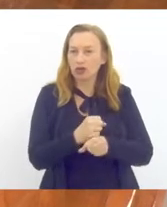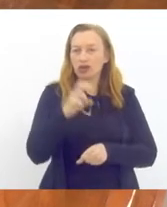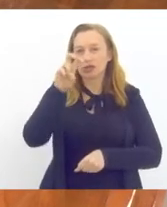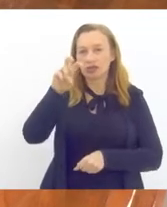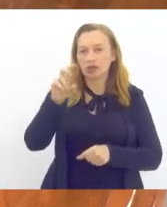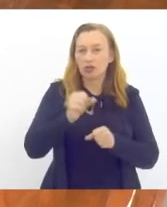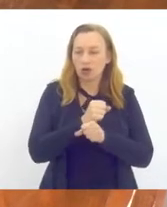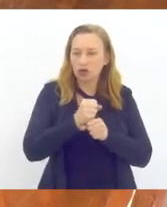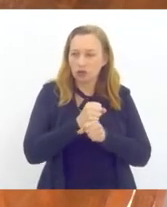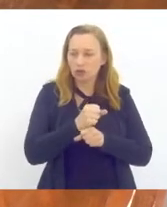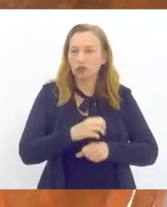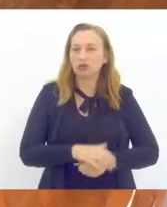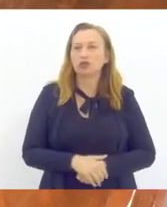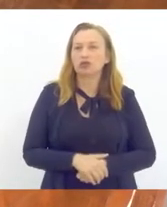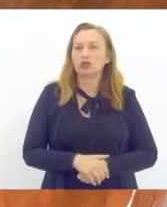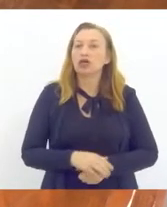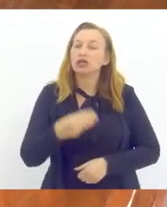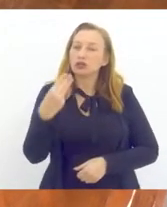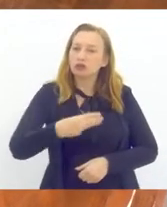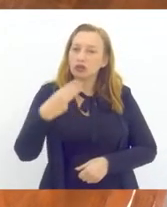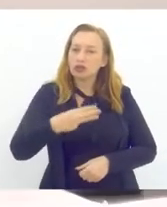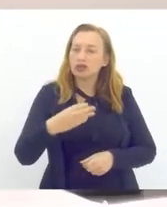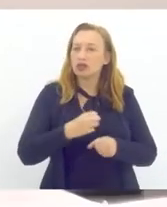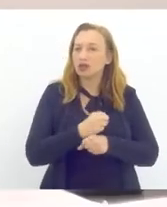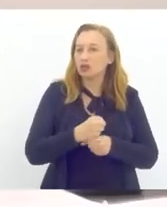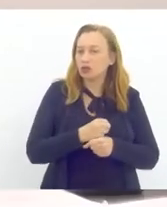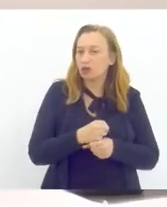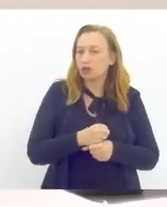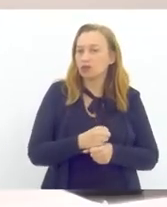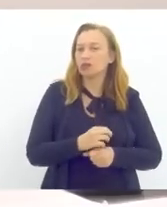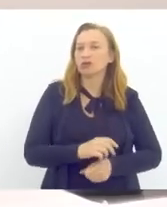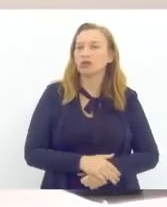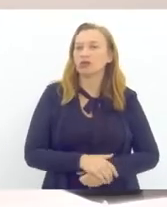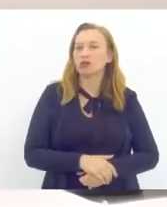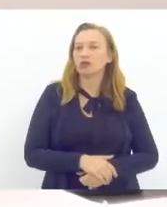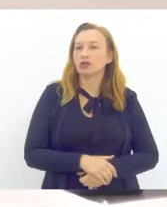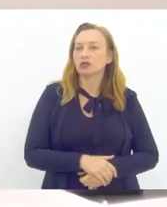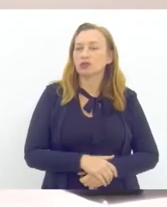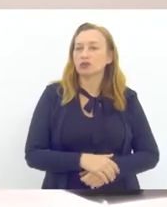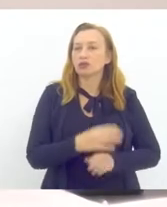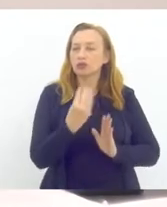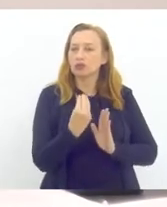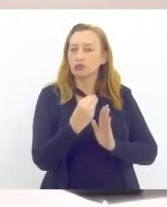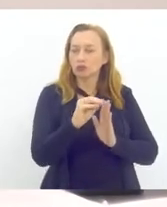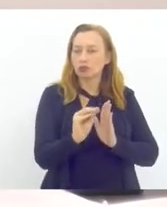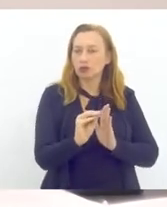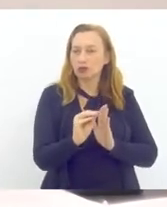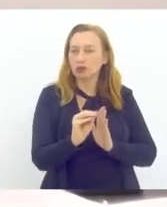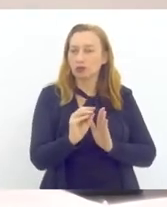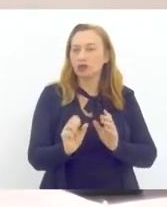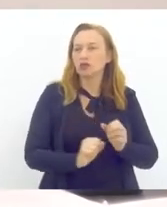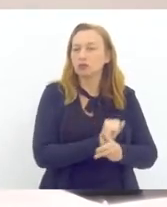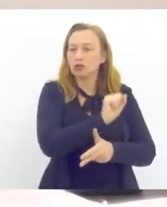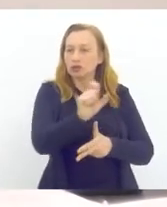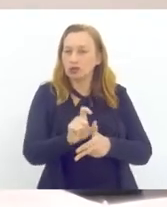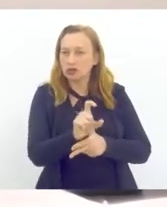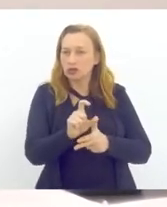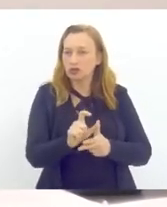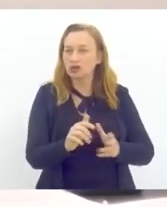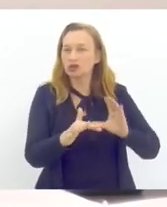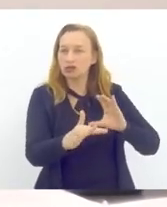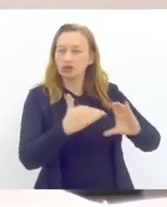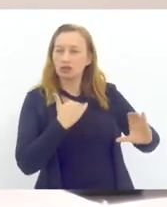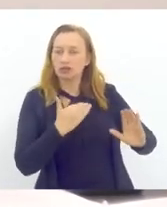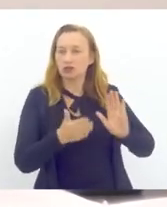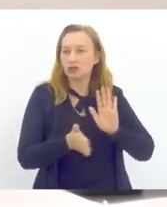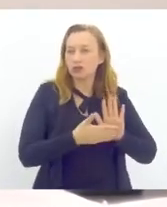anos, e no terceiro ano, botar um dispositivo que o Poder Executivo mandaria uma proposta